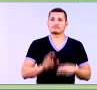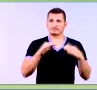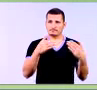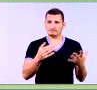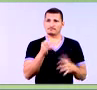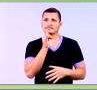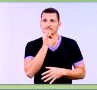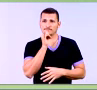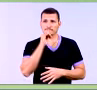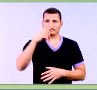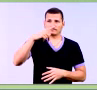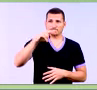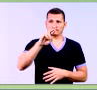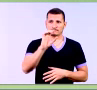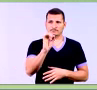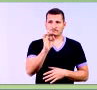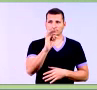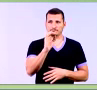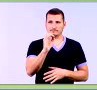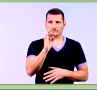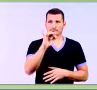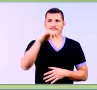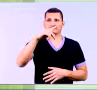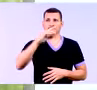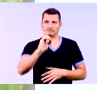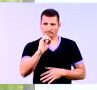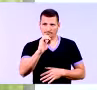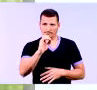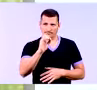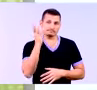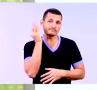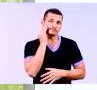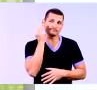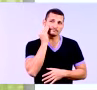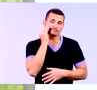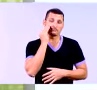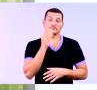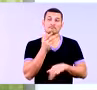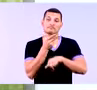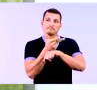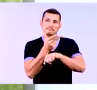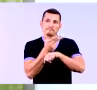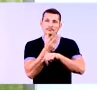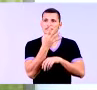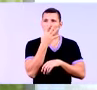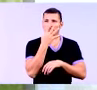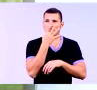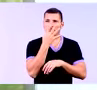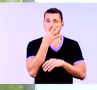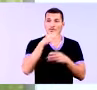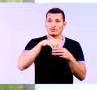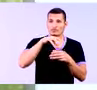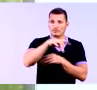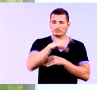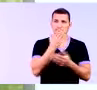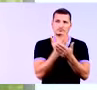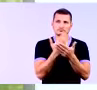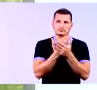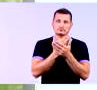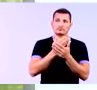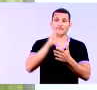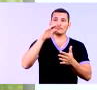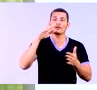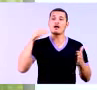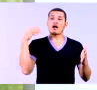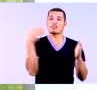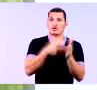protótipo experimental, o protótipo funcional, nós veremos em um vídeo como o conteúdo que nós estudamos até agora